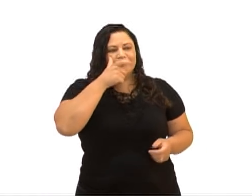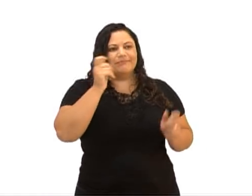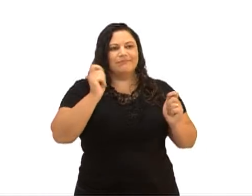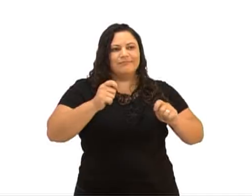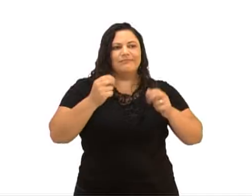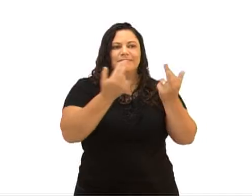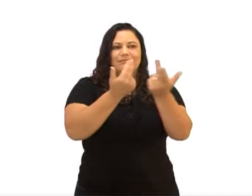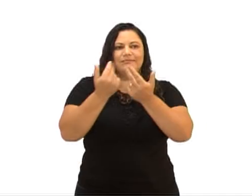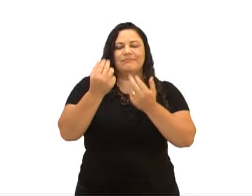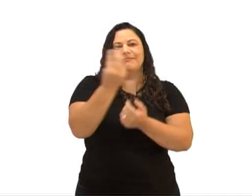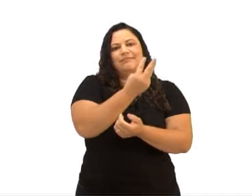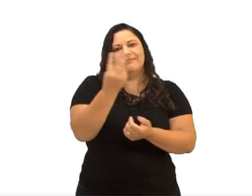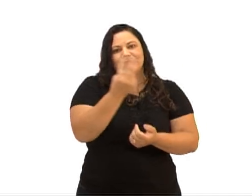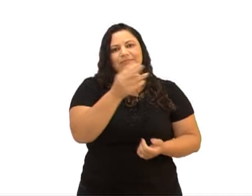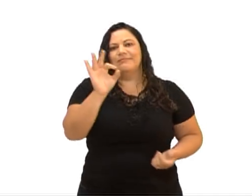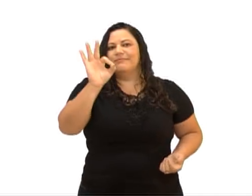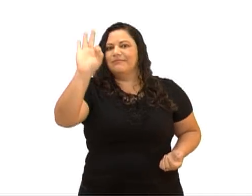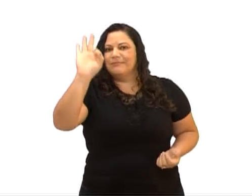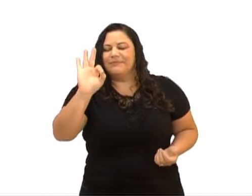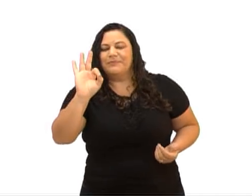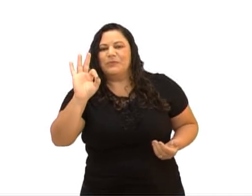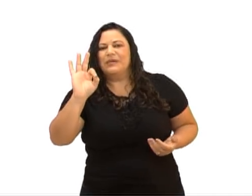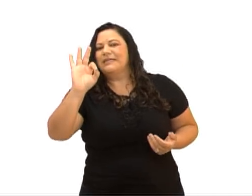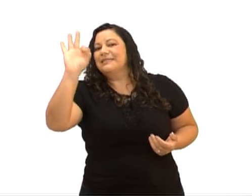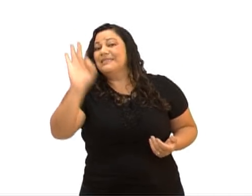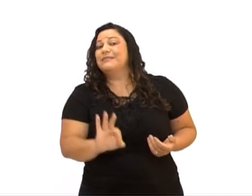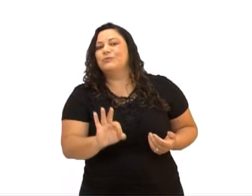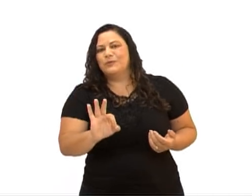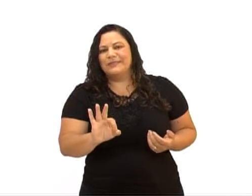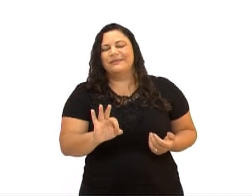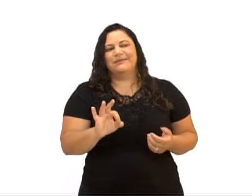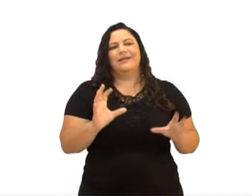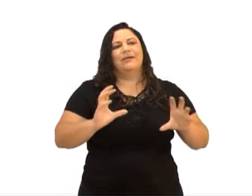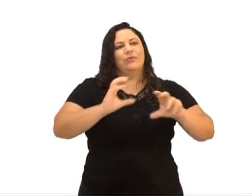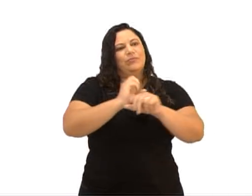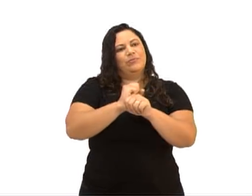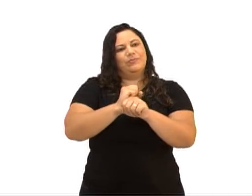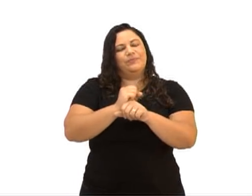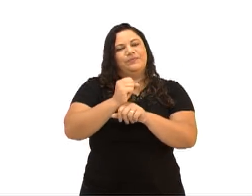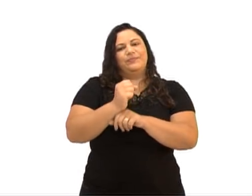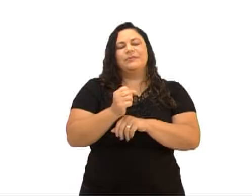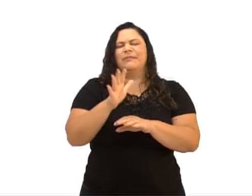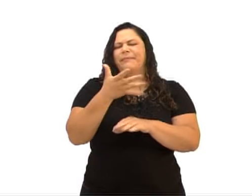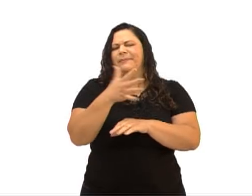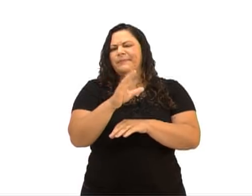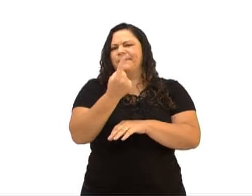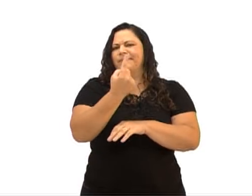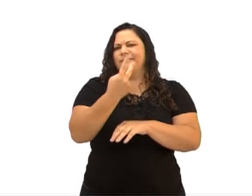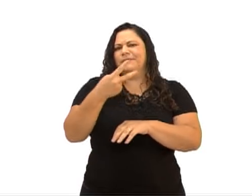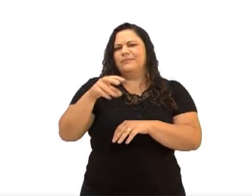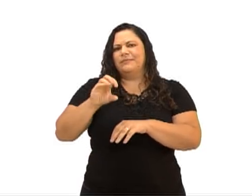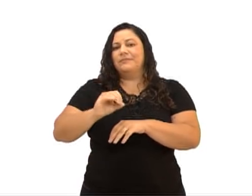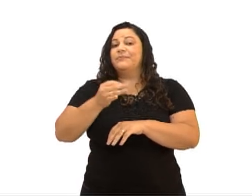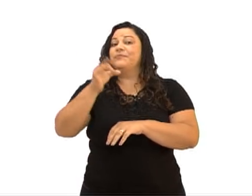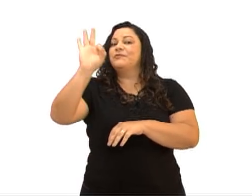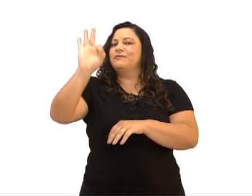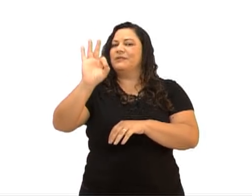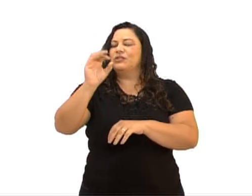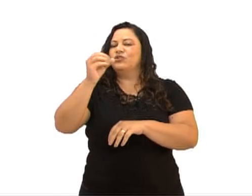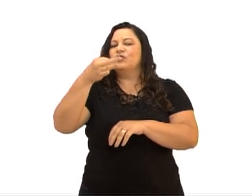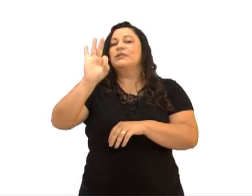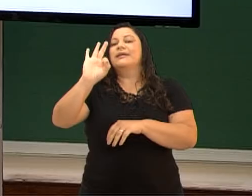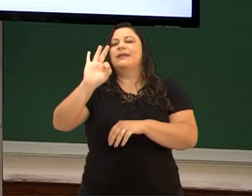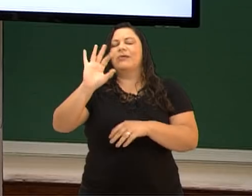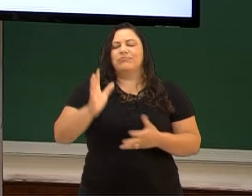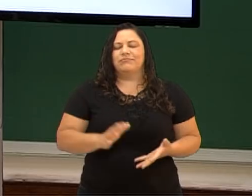e a angulação lá no nosso gráfico de setores vai ser quanto? 120 graus, certo? Aproximadamente novamente,